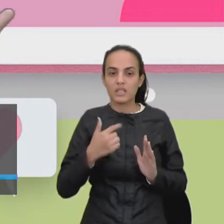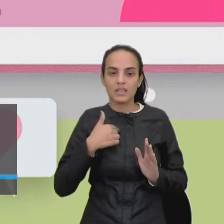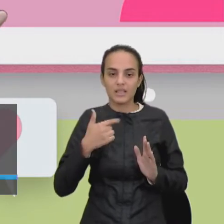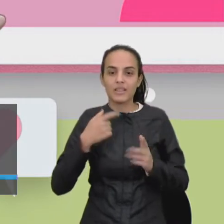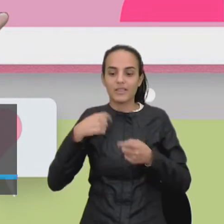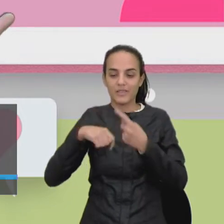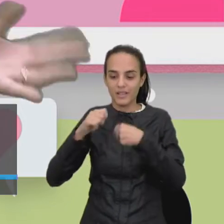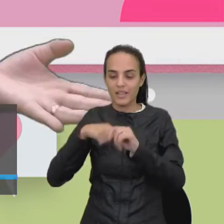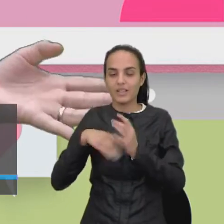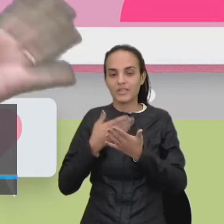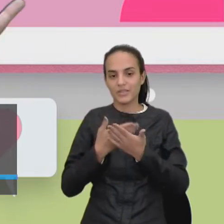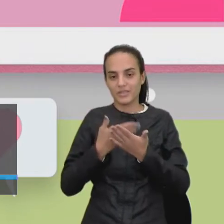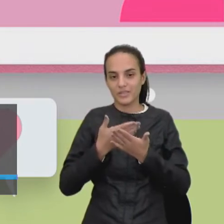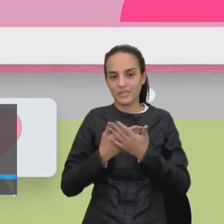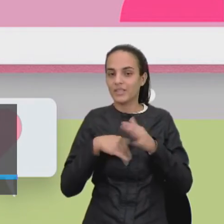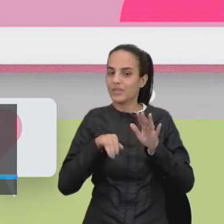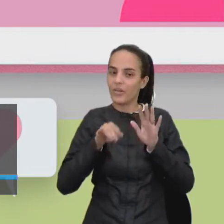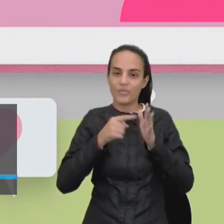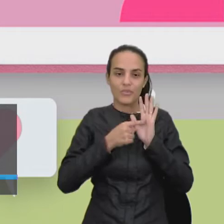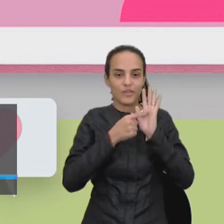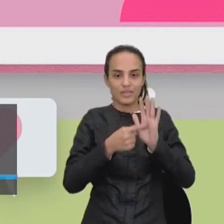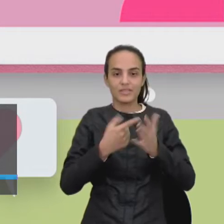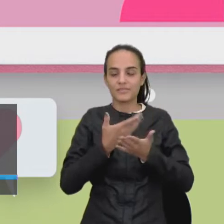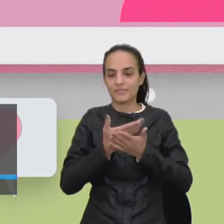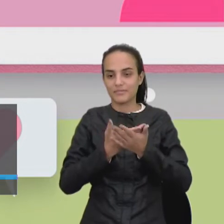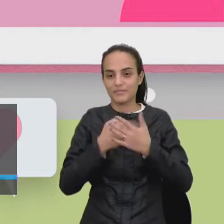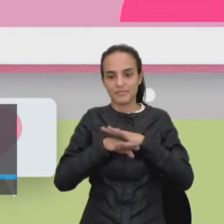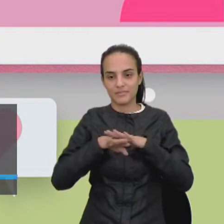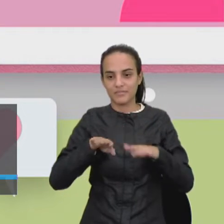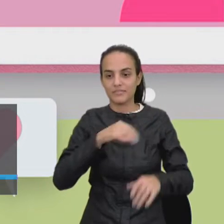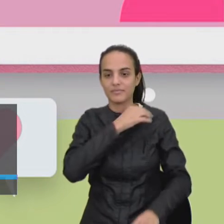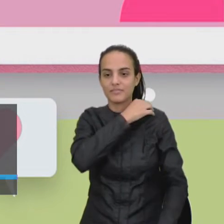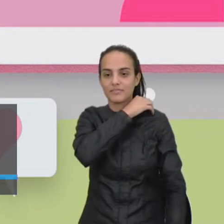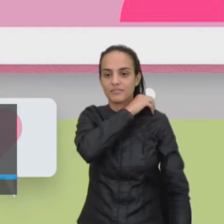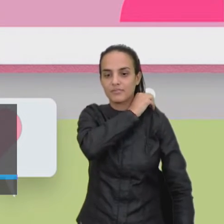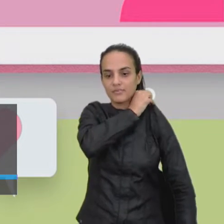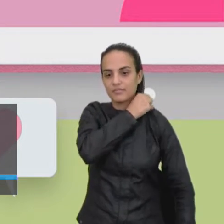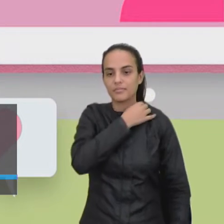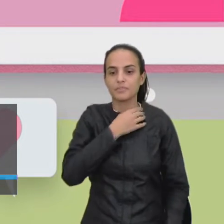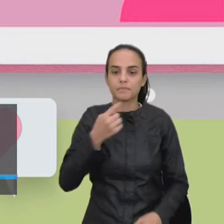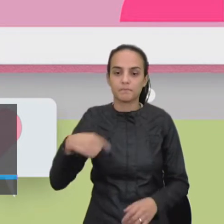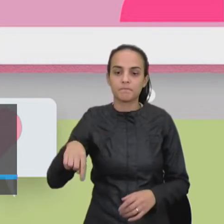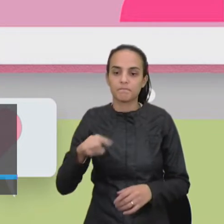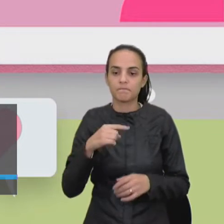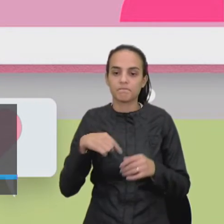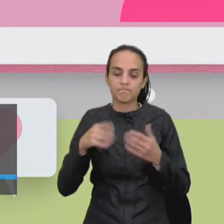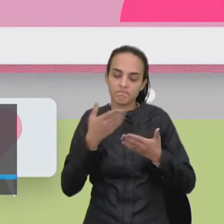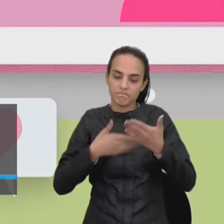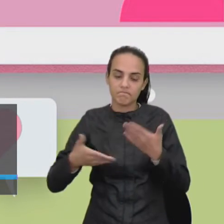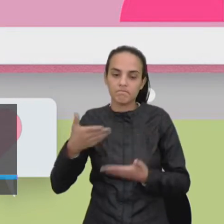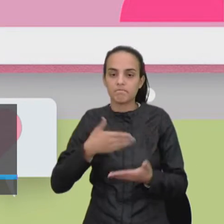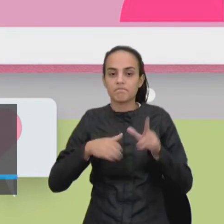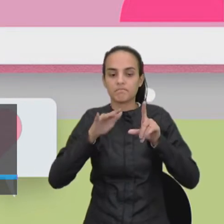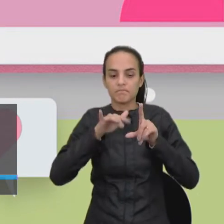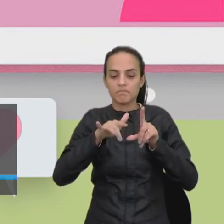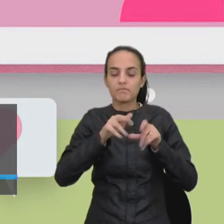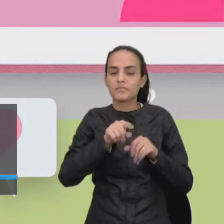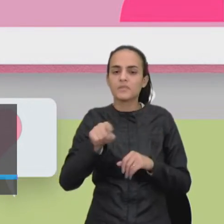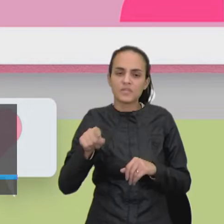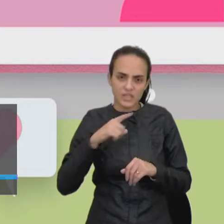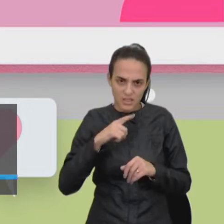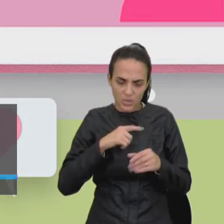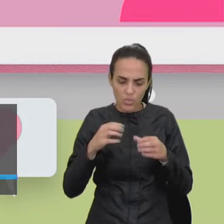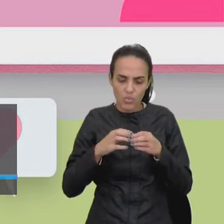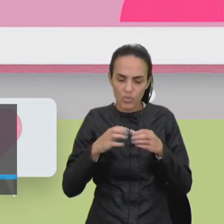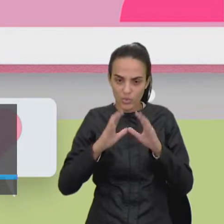as aulas aqui, né, Pro Fernanda? Só mostra a aula. Só mostra a aula mesmo. Então a gente está nesse campo de nano influenciador. E vocês, tem alguém da